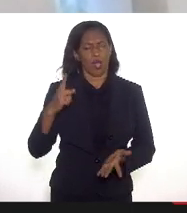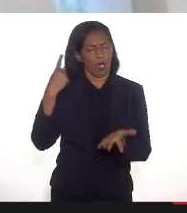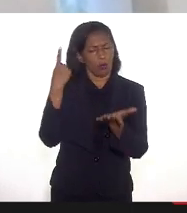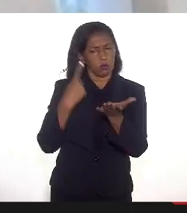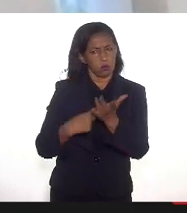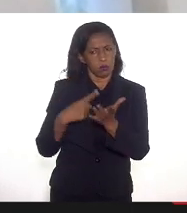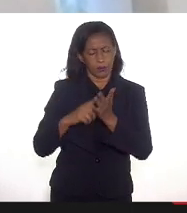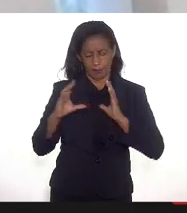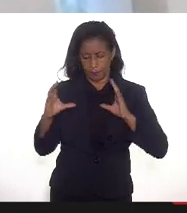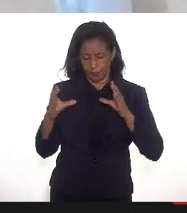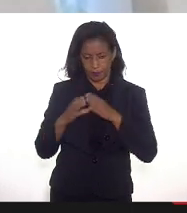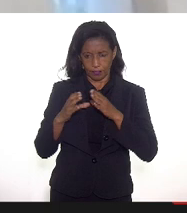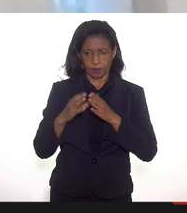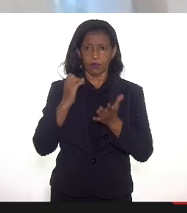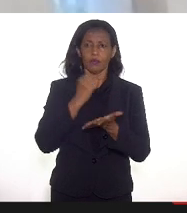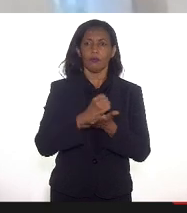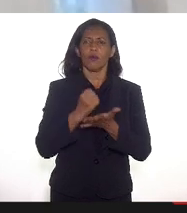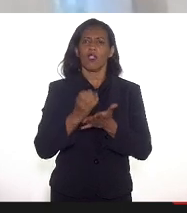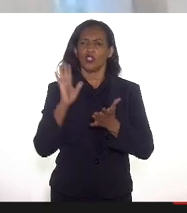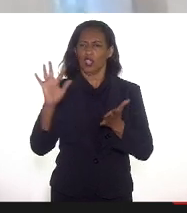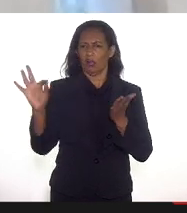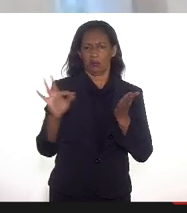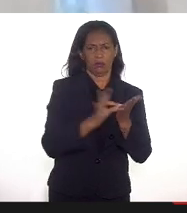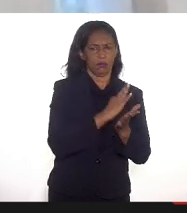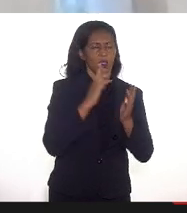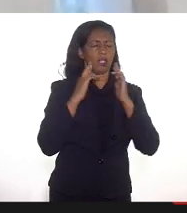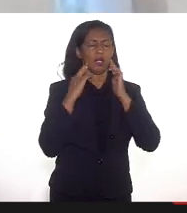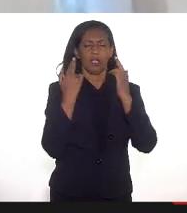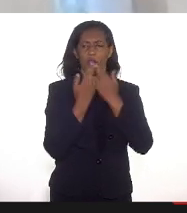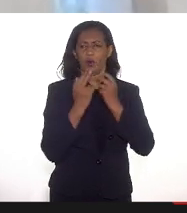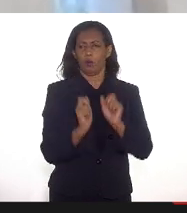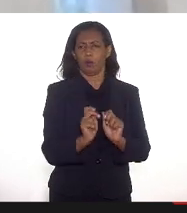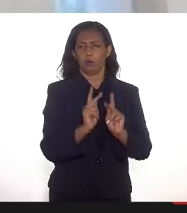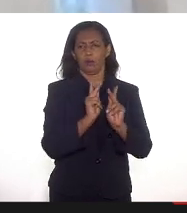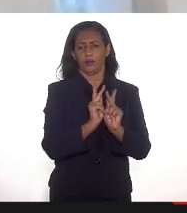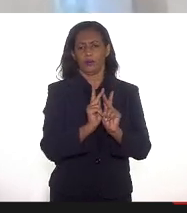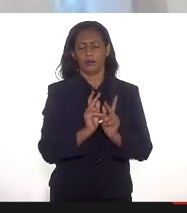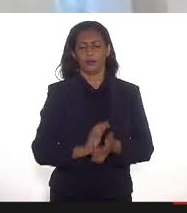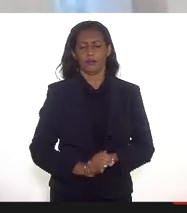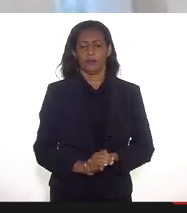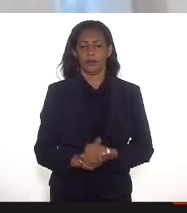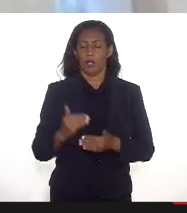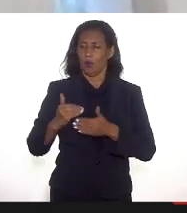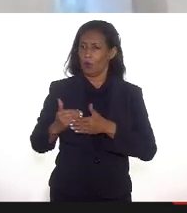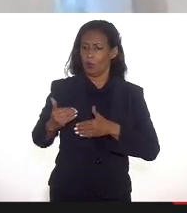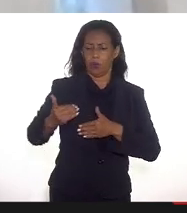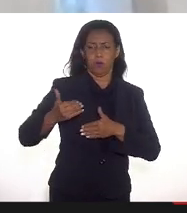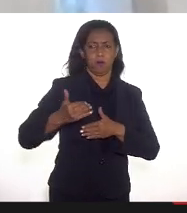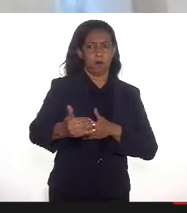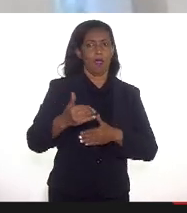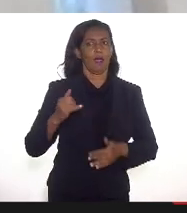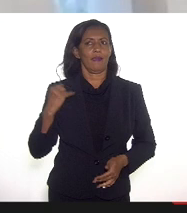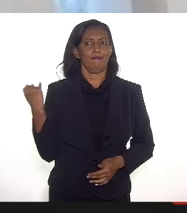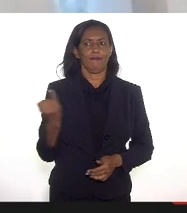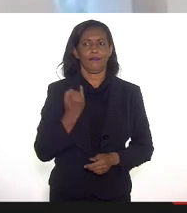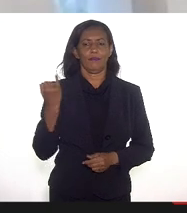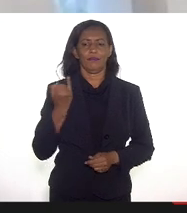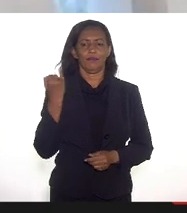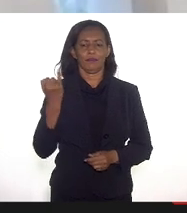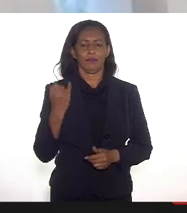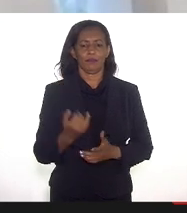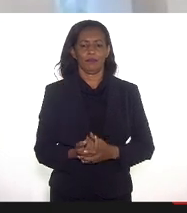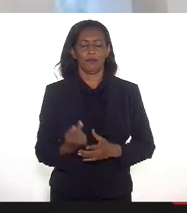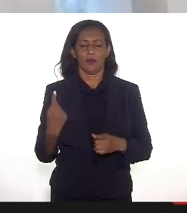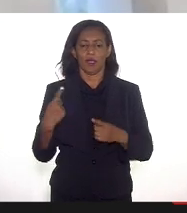compromisso nosso, o contrato está assinado, a reunião já está feita, e é um avanço importantíssimo que eu